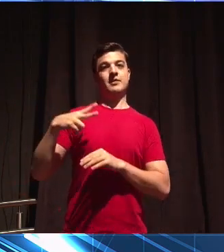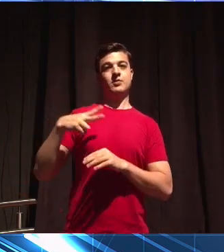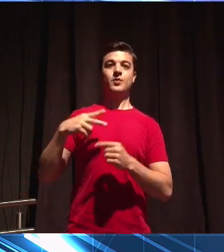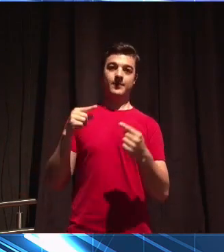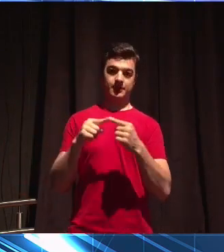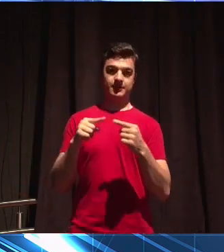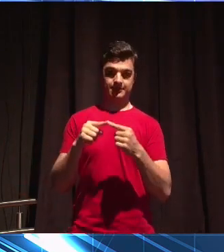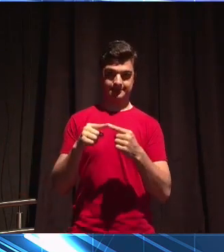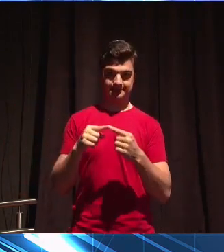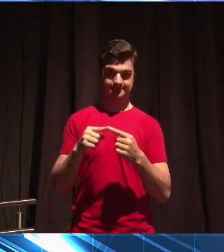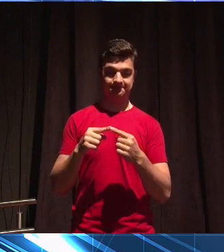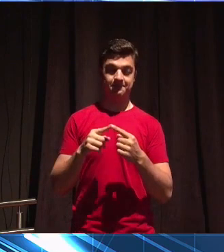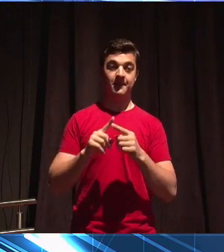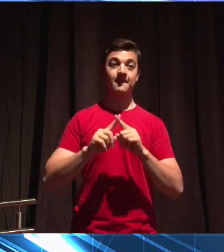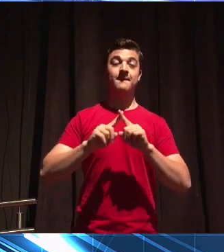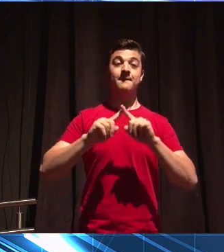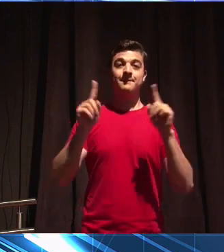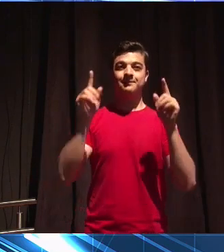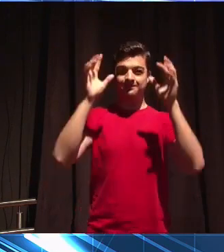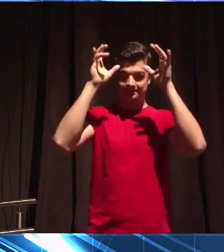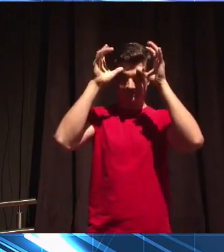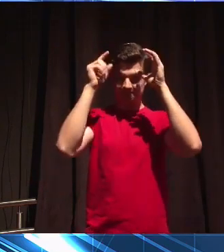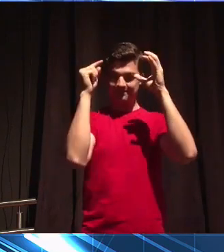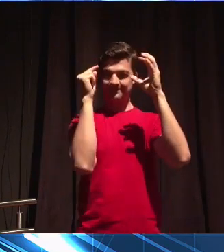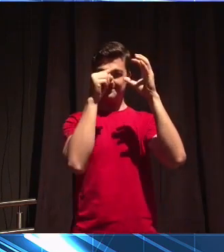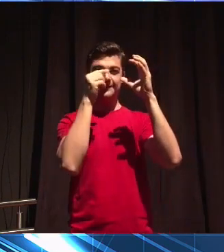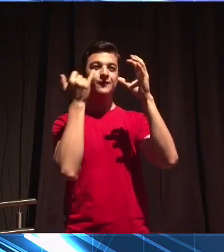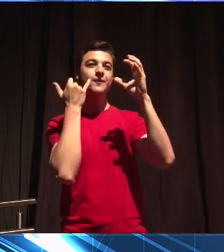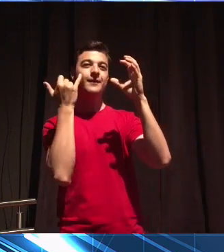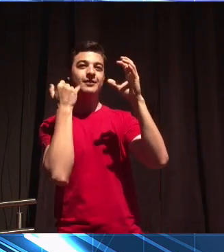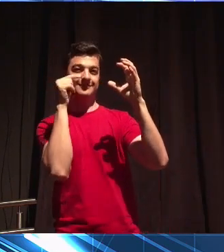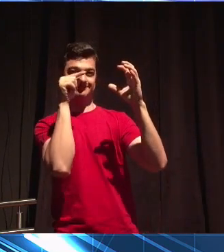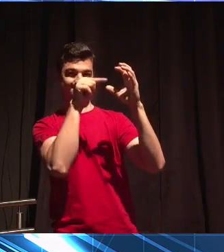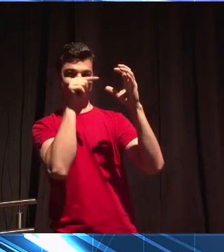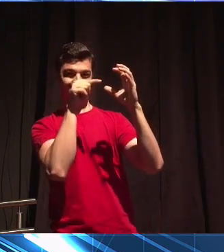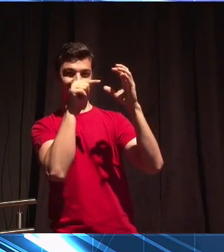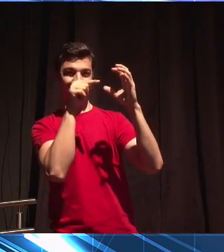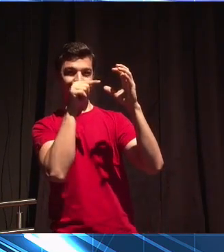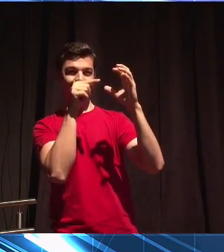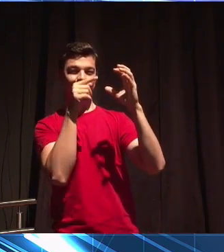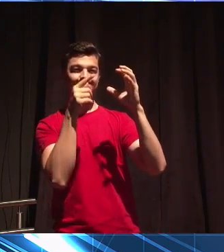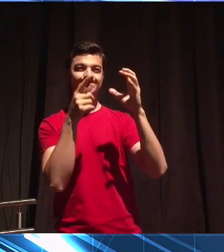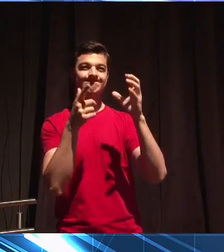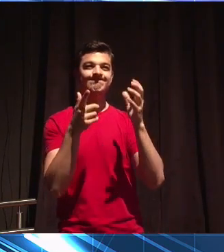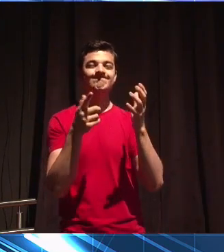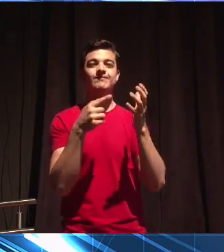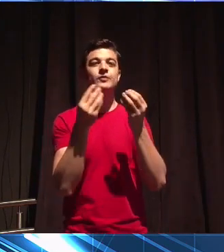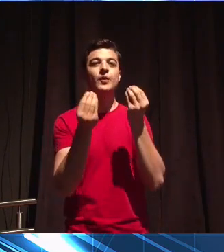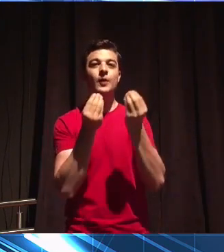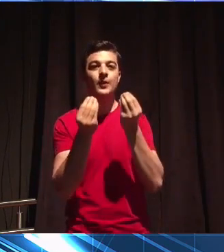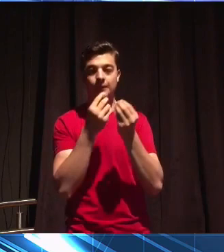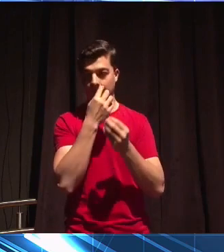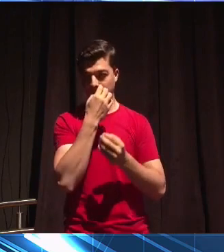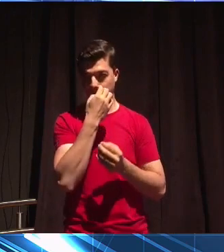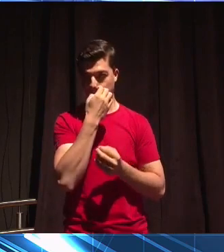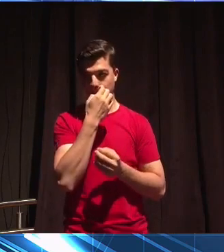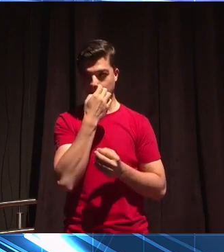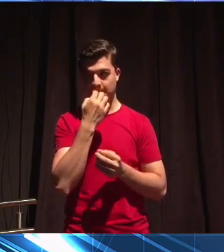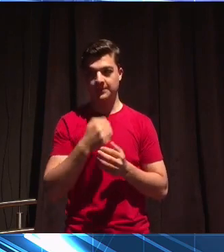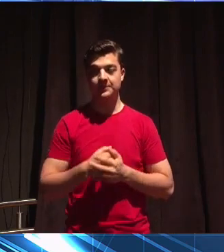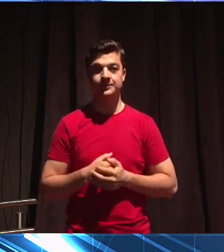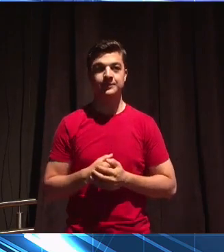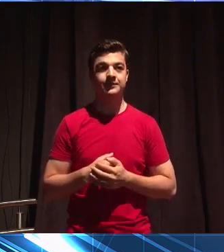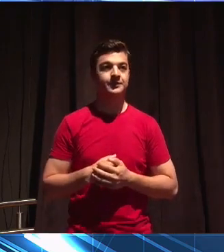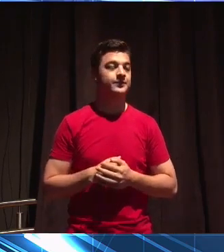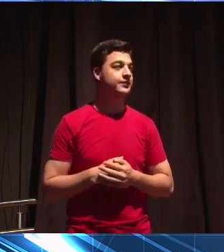neural, a gente não sabe nessa questão se ele seria sensível ou não. Esse é o primeiro ponto. Por quê? Quando a gente vai modelar, a gente precisa de